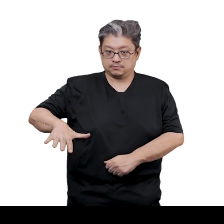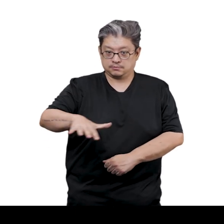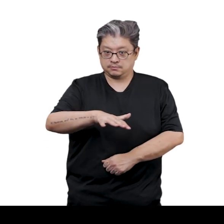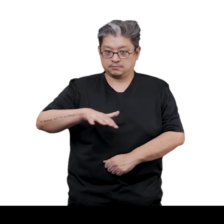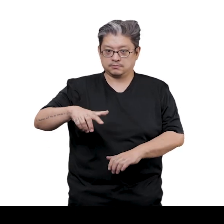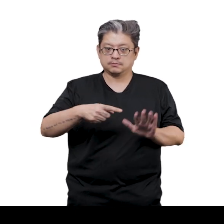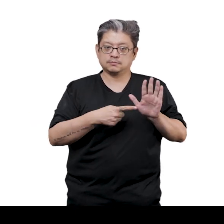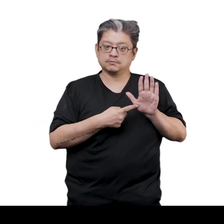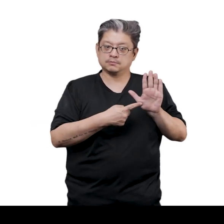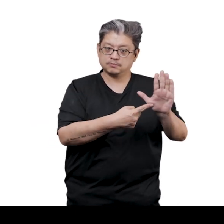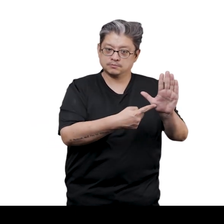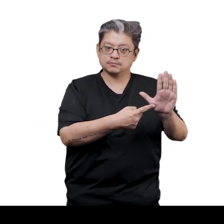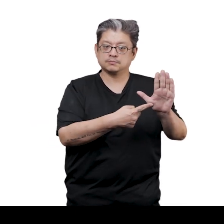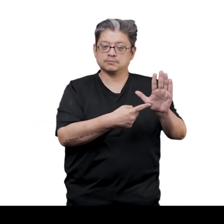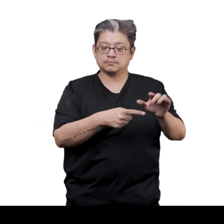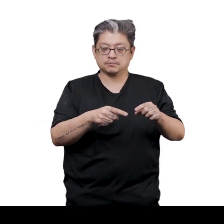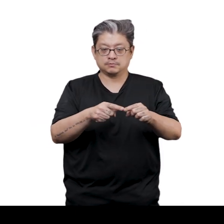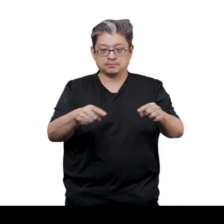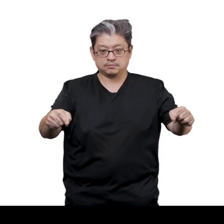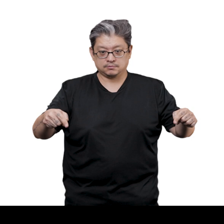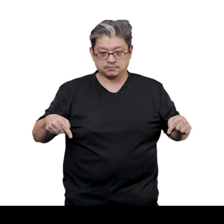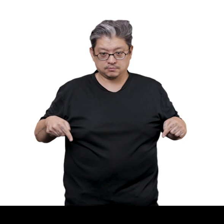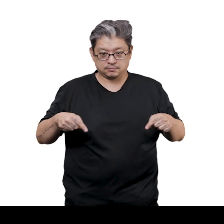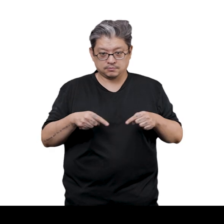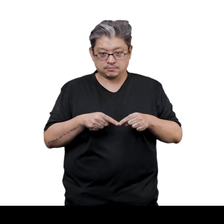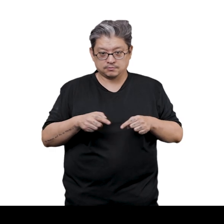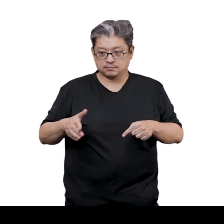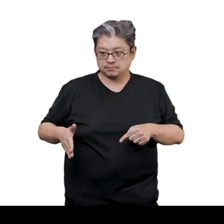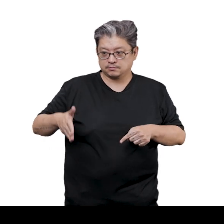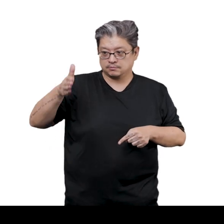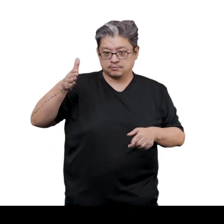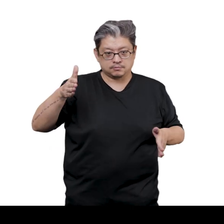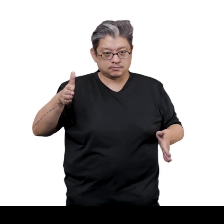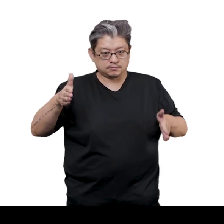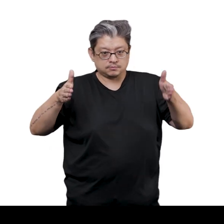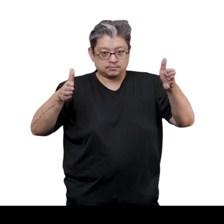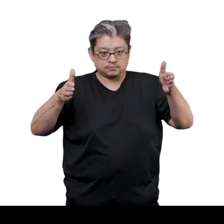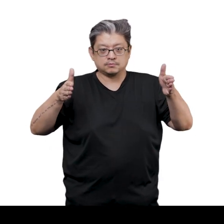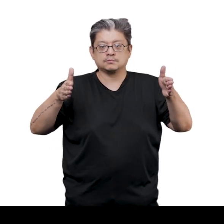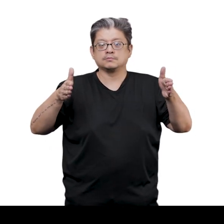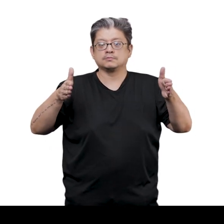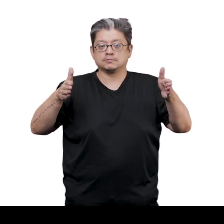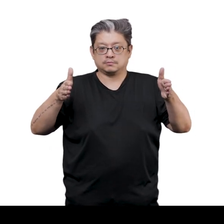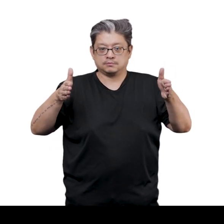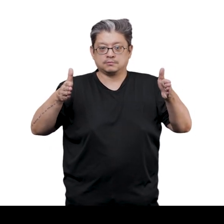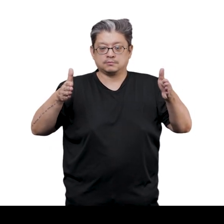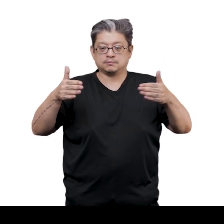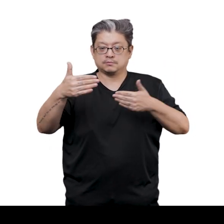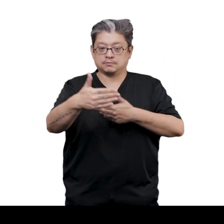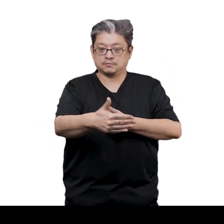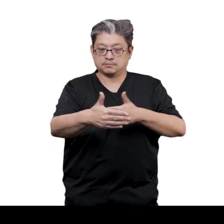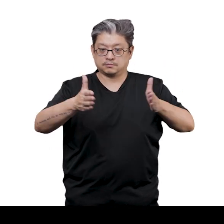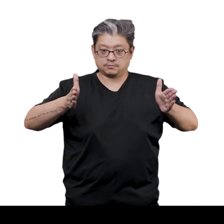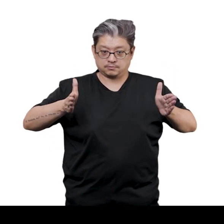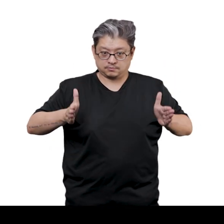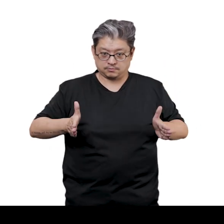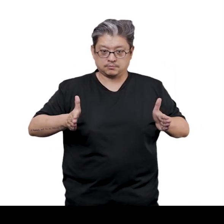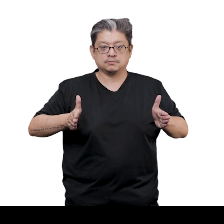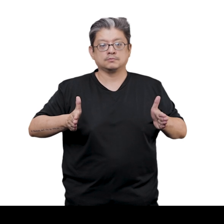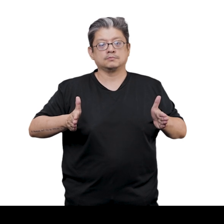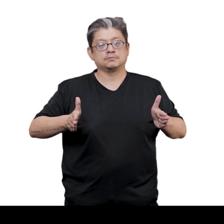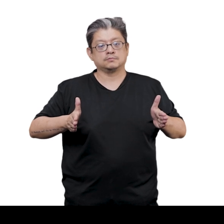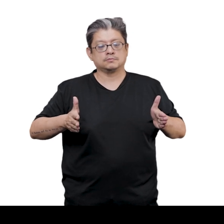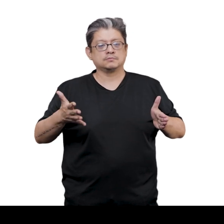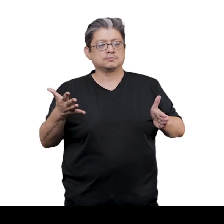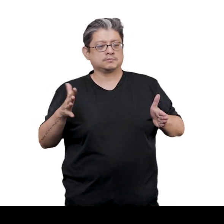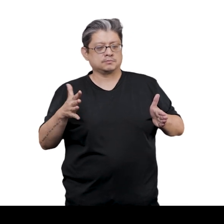O espaço expositivo é composto por paredes que delimitam e organizam a mostra numa sala retangular,